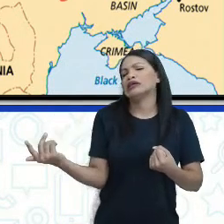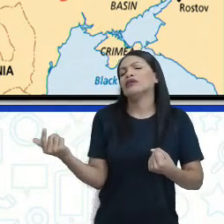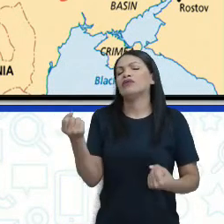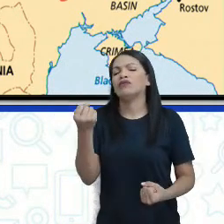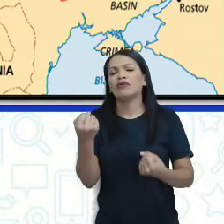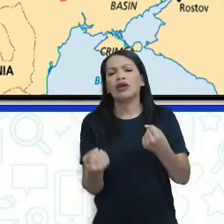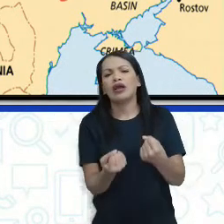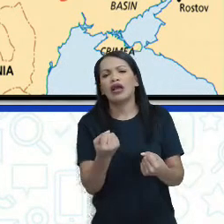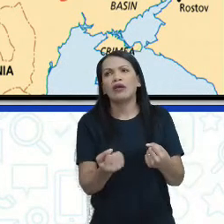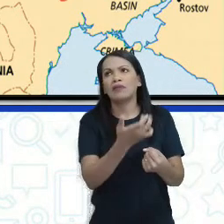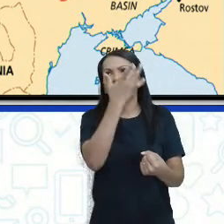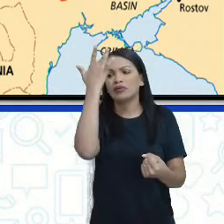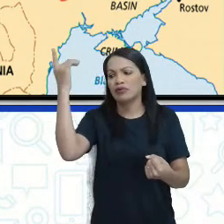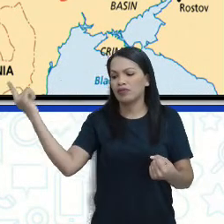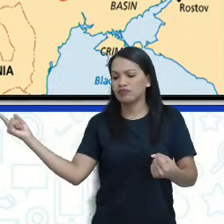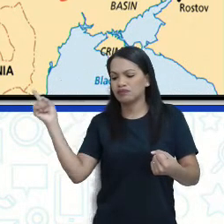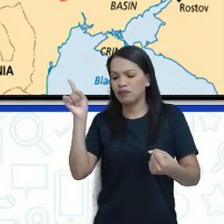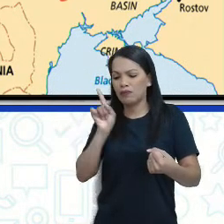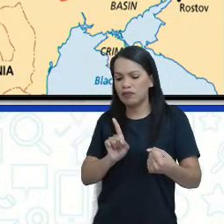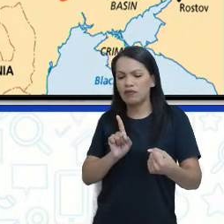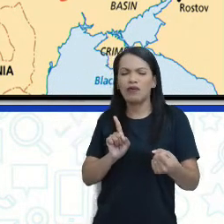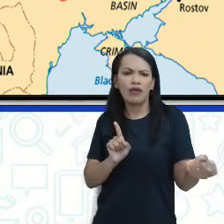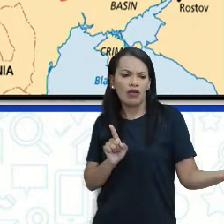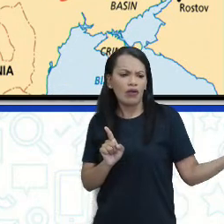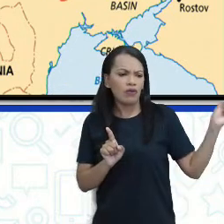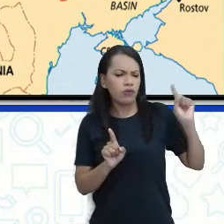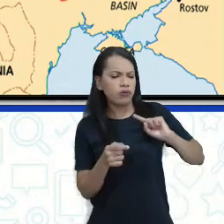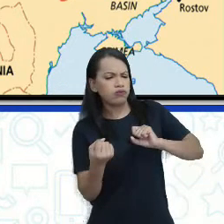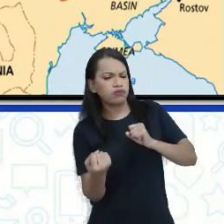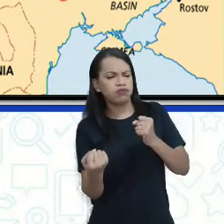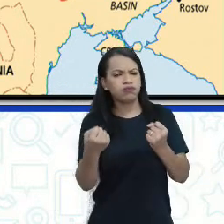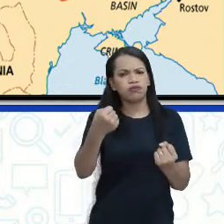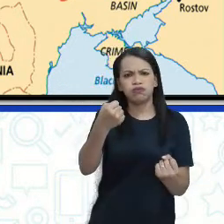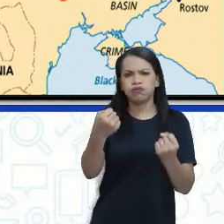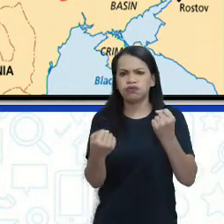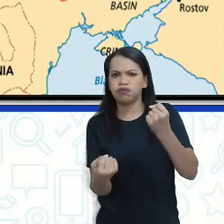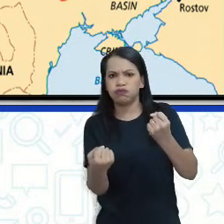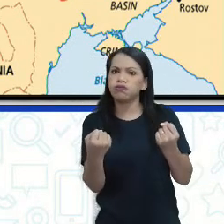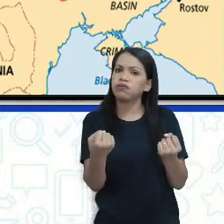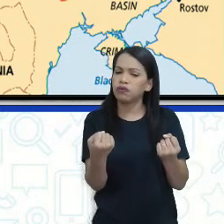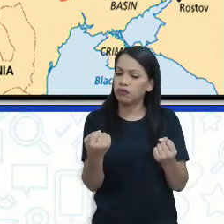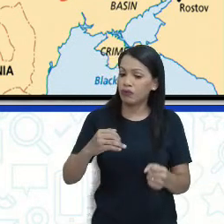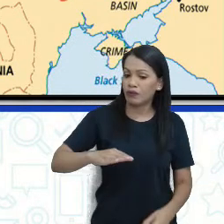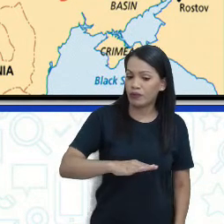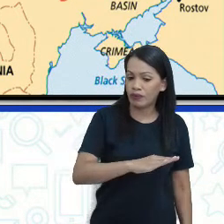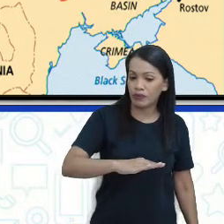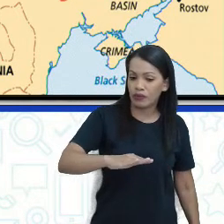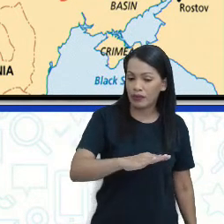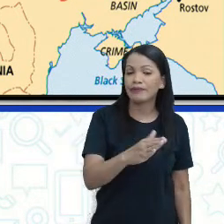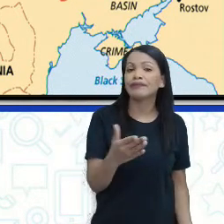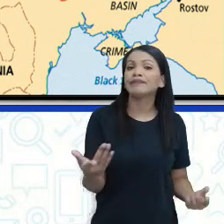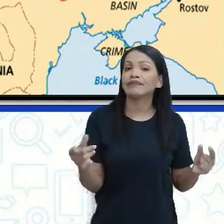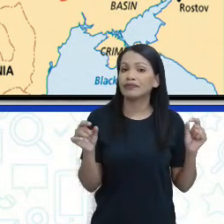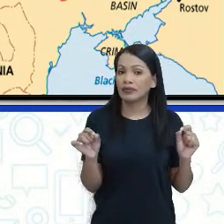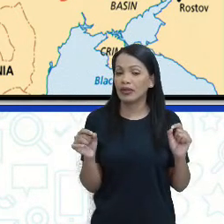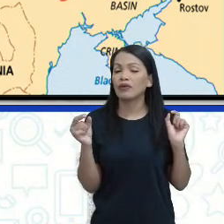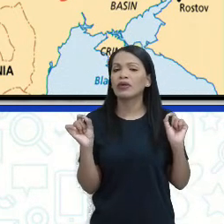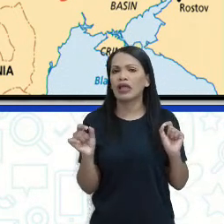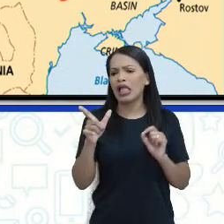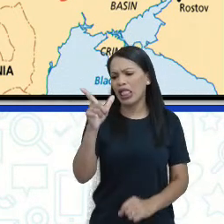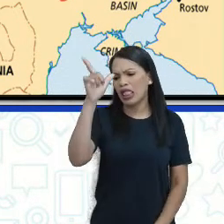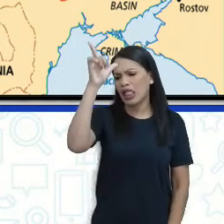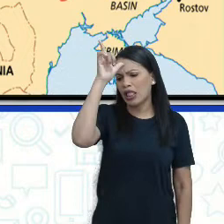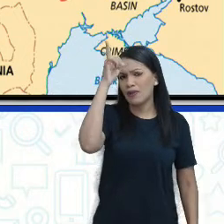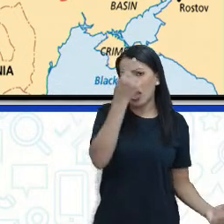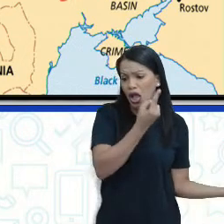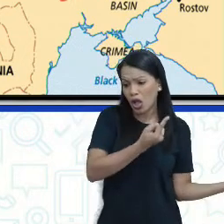então tudo isso. Então vejam que a ofensiva alemã contra a União Soviética, ela foi